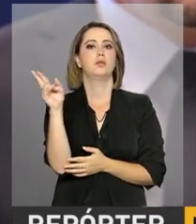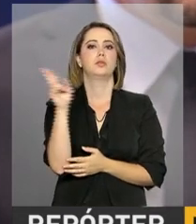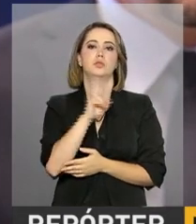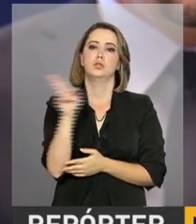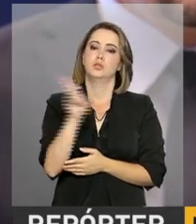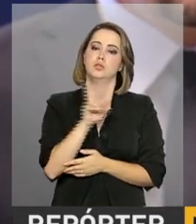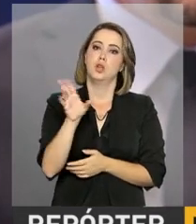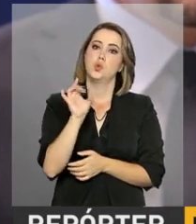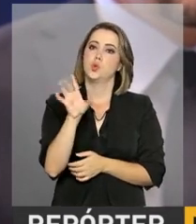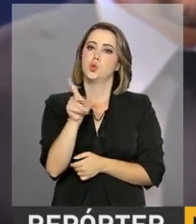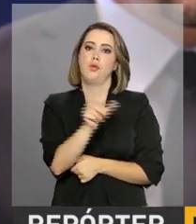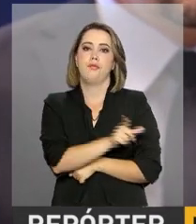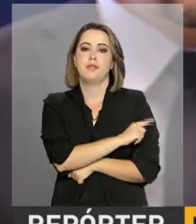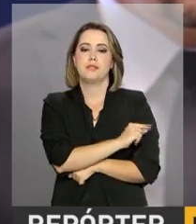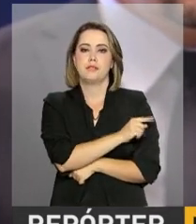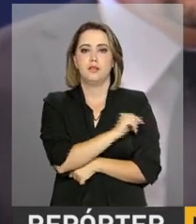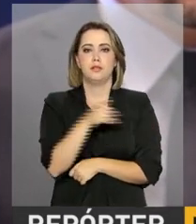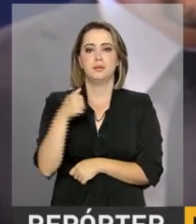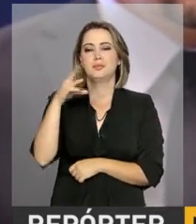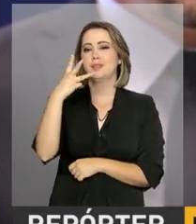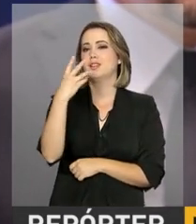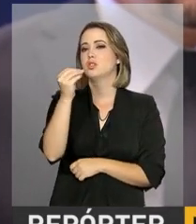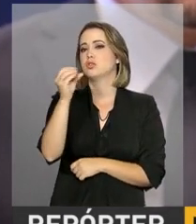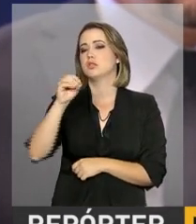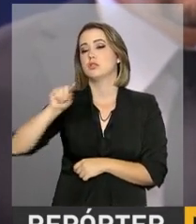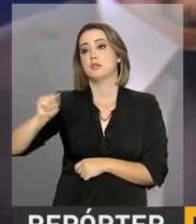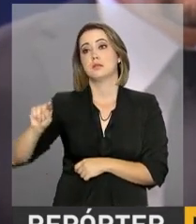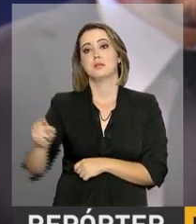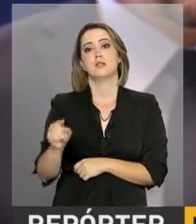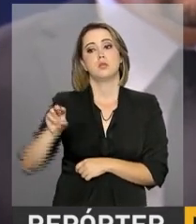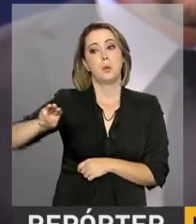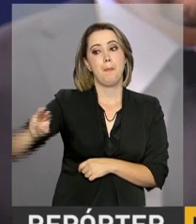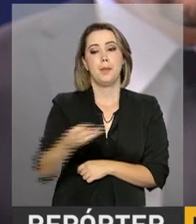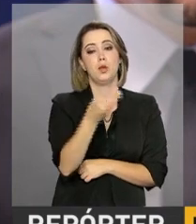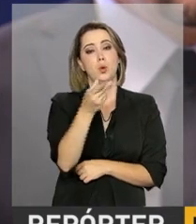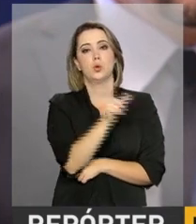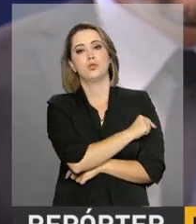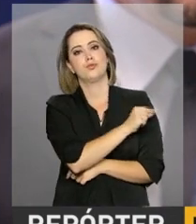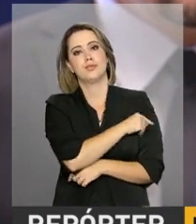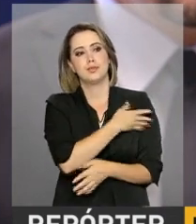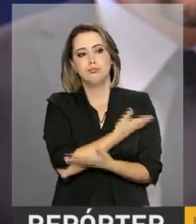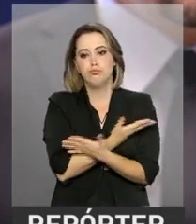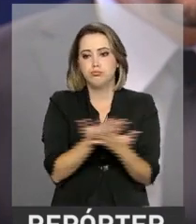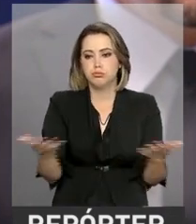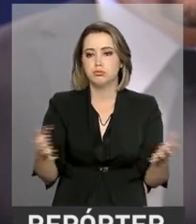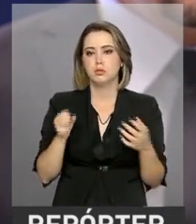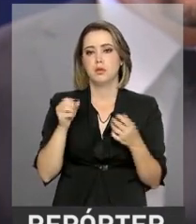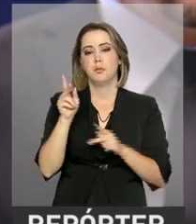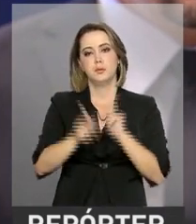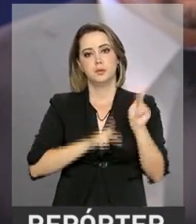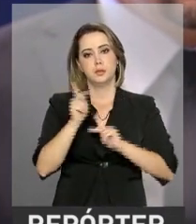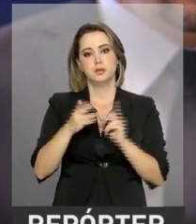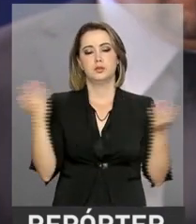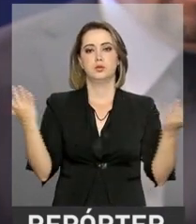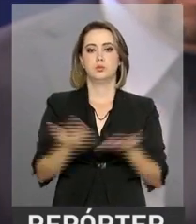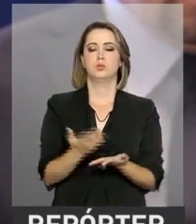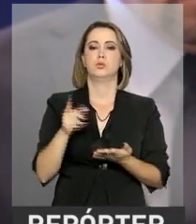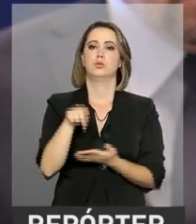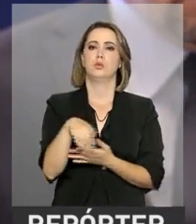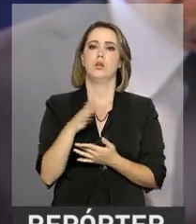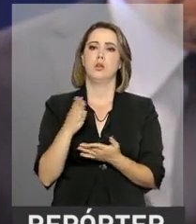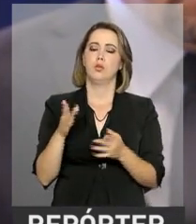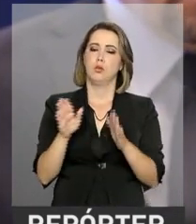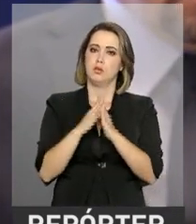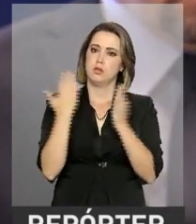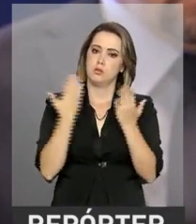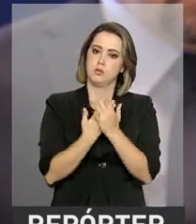de imunização, são 300 milhões de unidades de vacina por ano disponíveis para a população e agora, com o acesso à